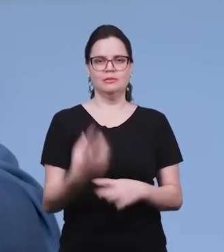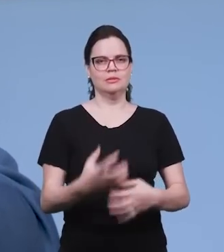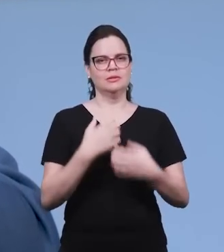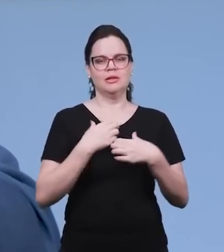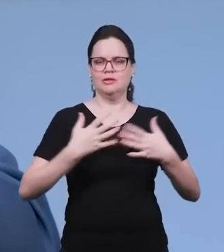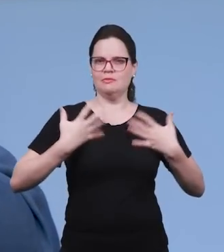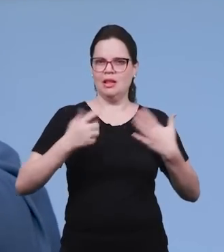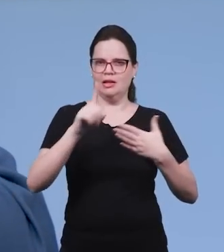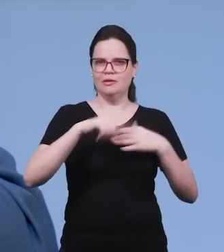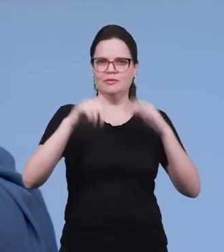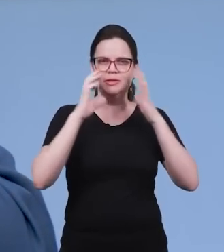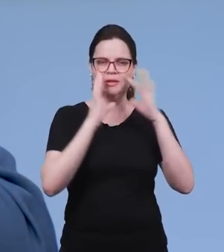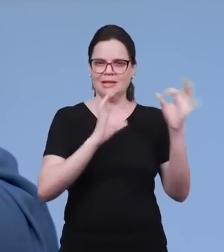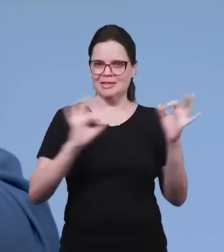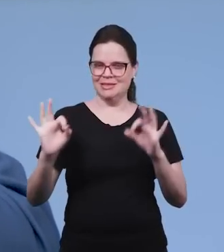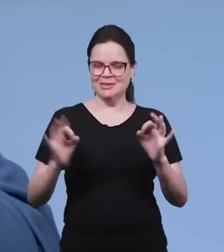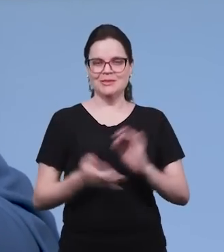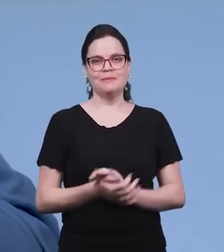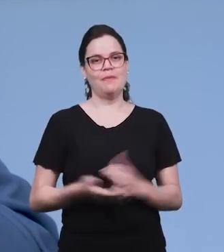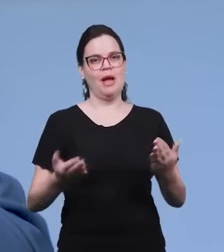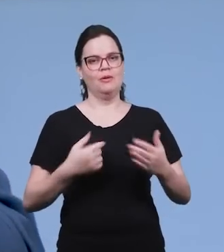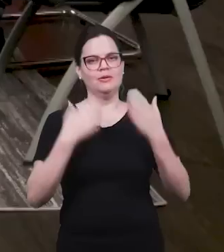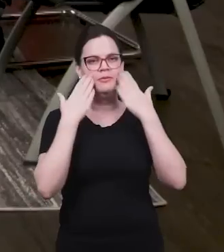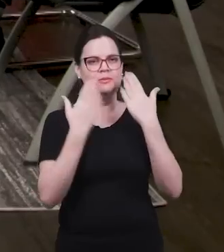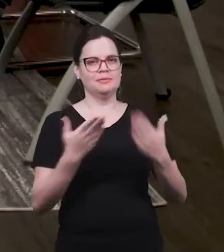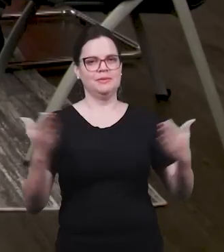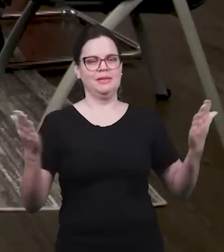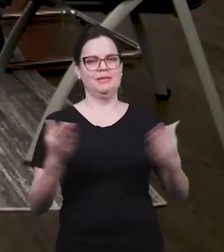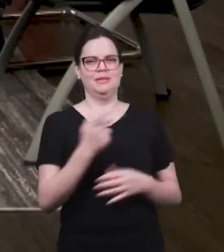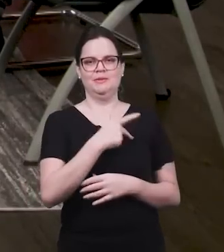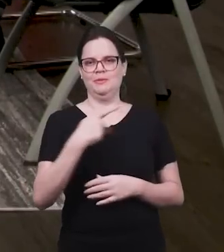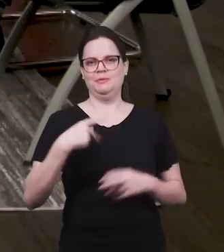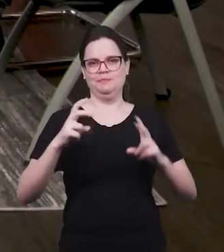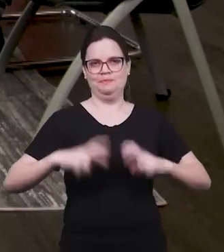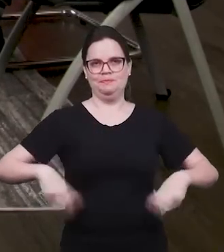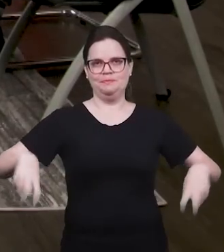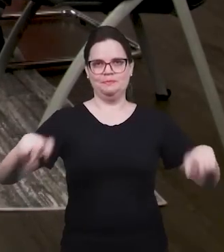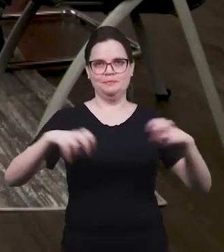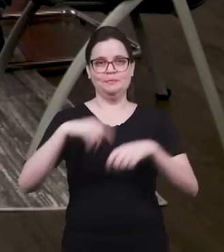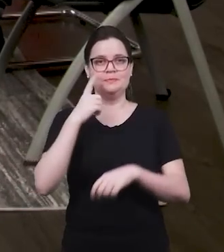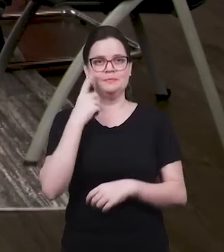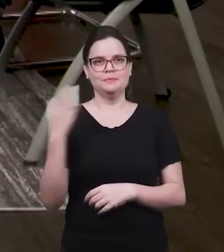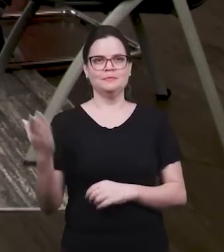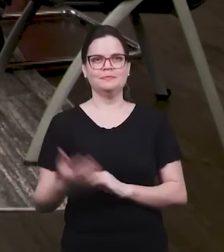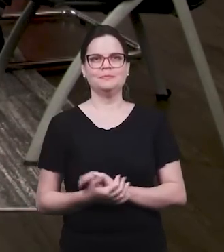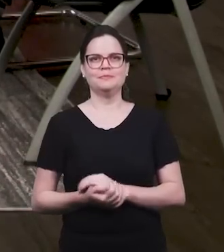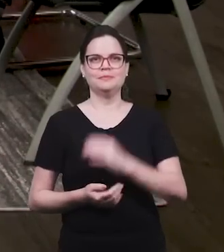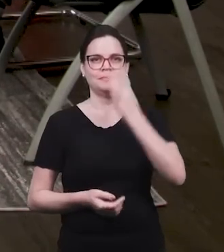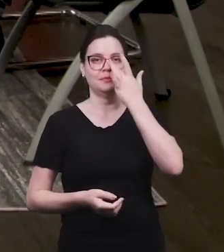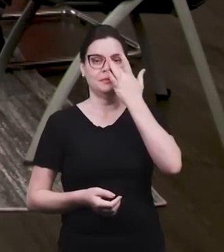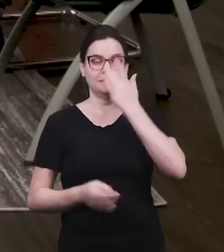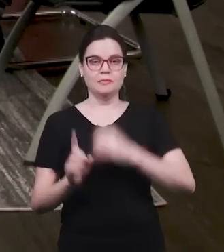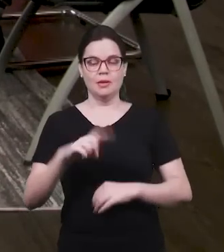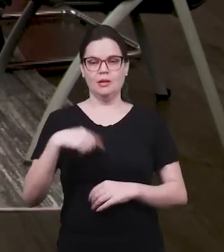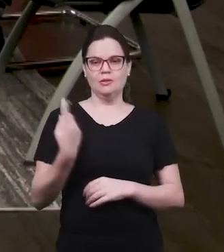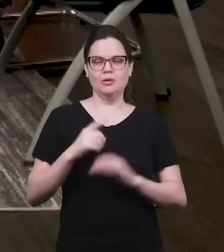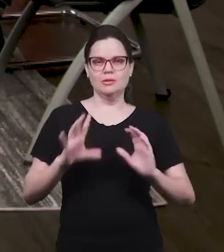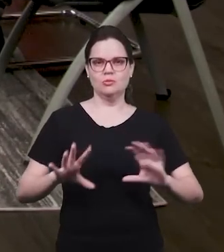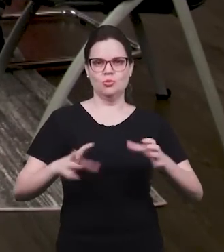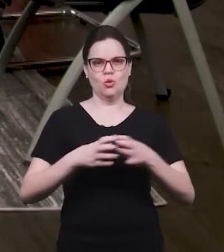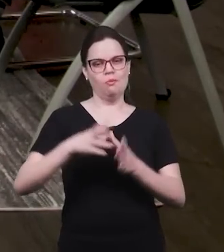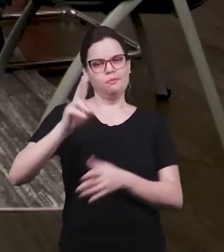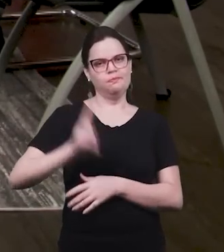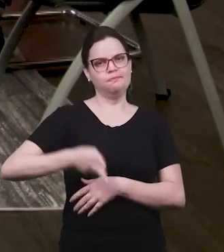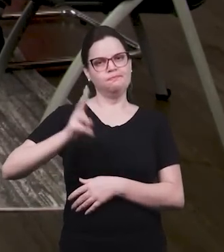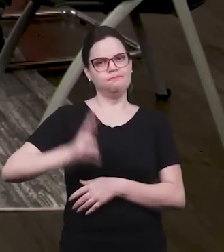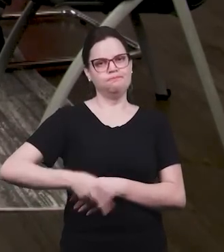e agora eu apresento os pastores que estamos aqui no estúdio hoje. Você vê essa equipe que está semanalmente aqui participando